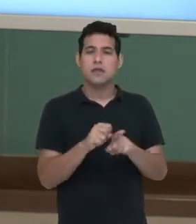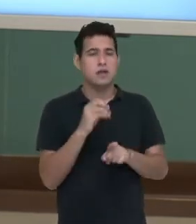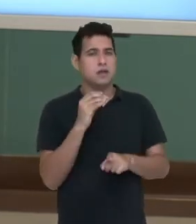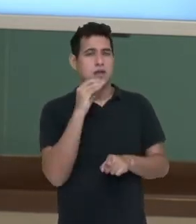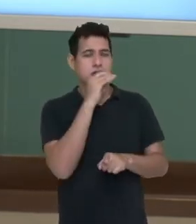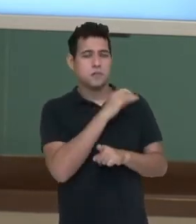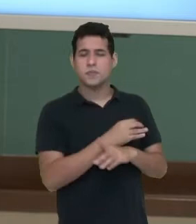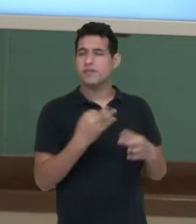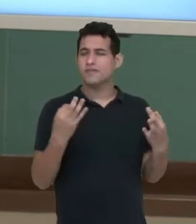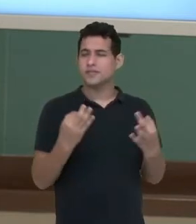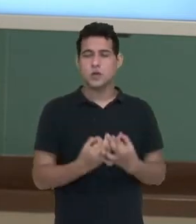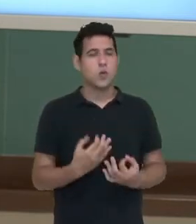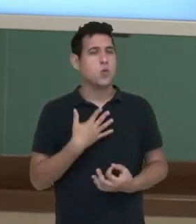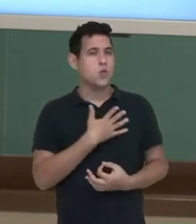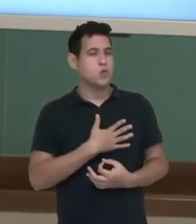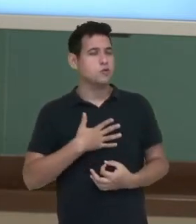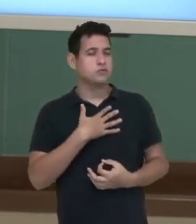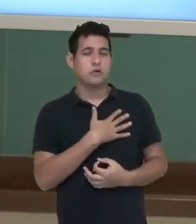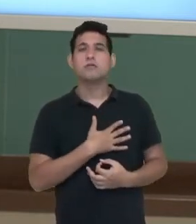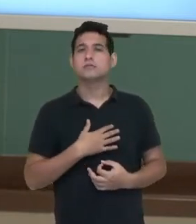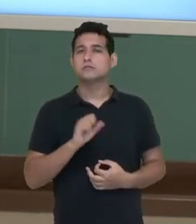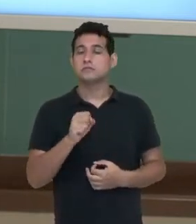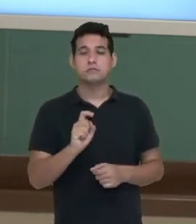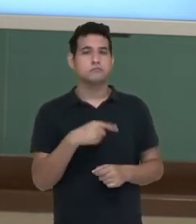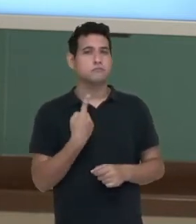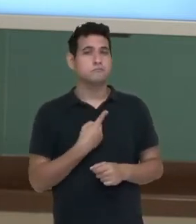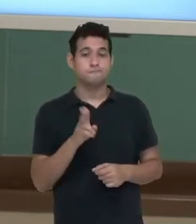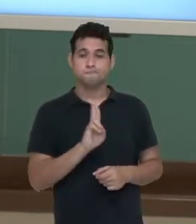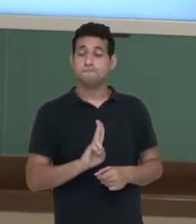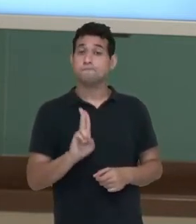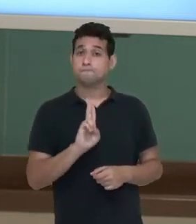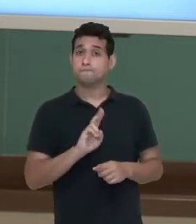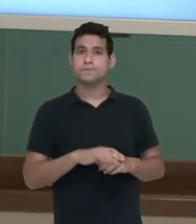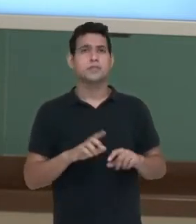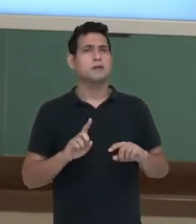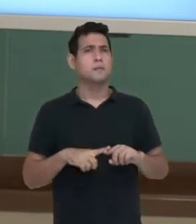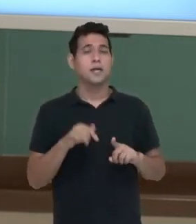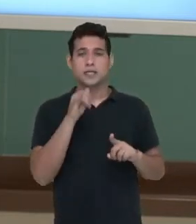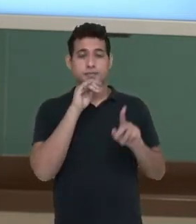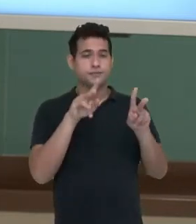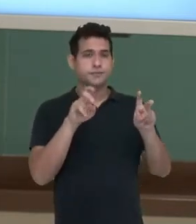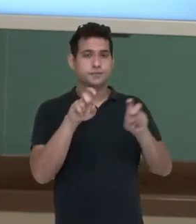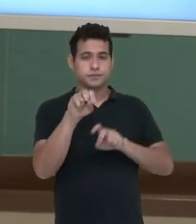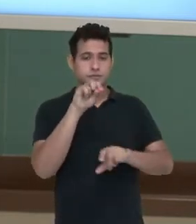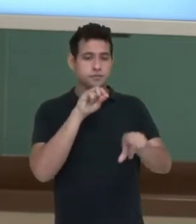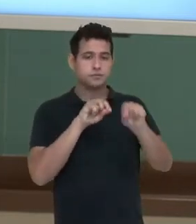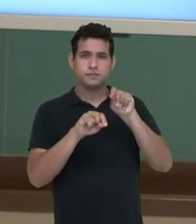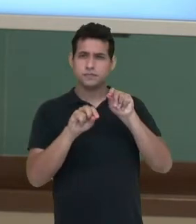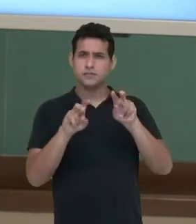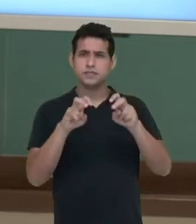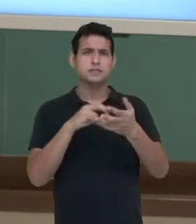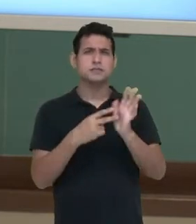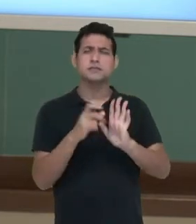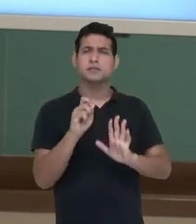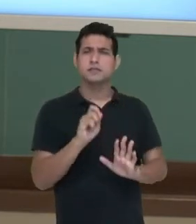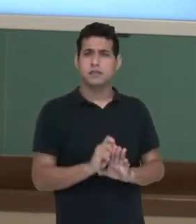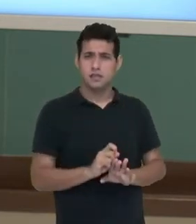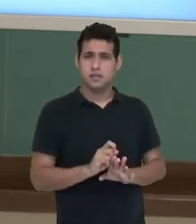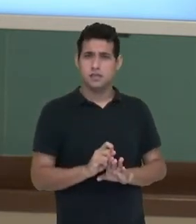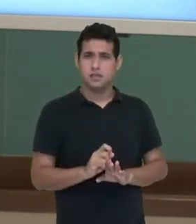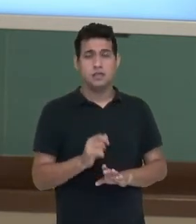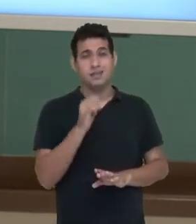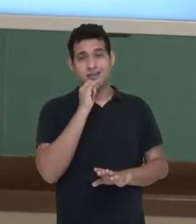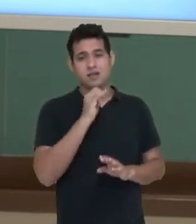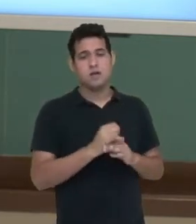temperatura ali agradável e desejável ali para o nosso consumo. Então, a questão da escolha do tempo está relacionada ali